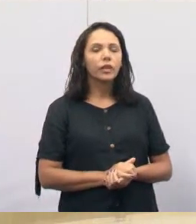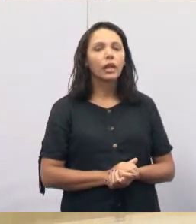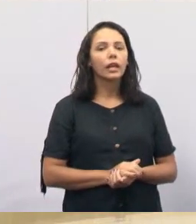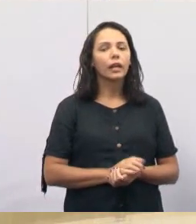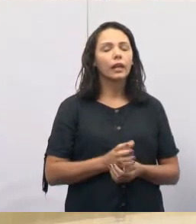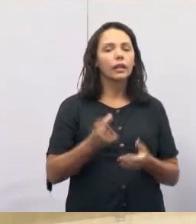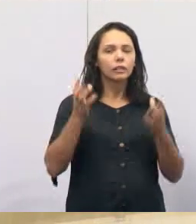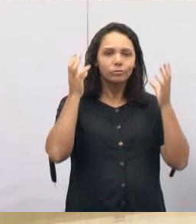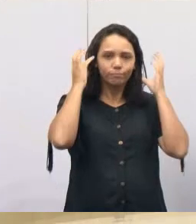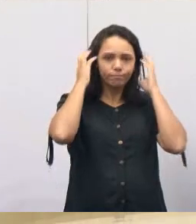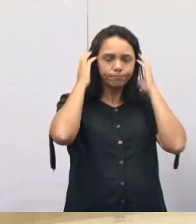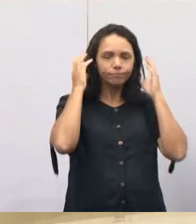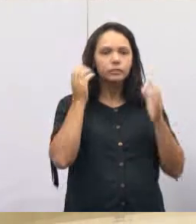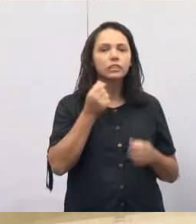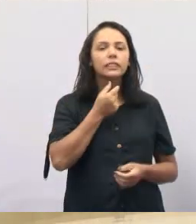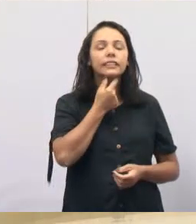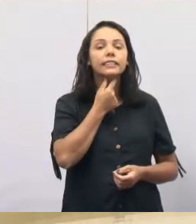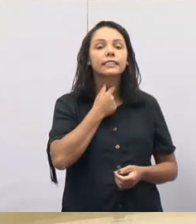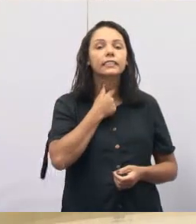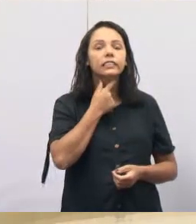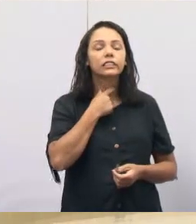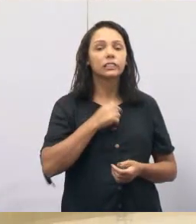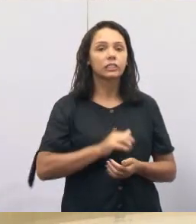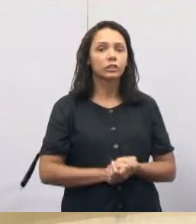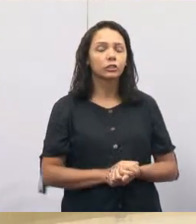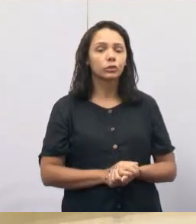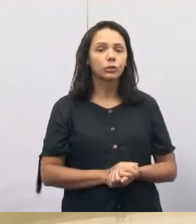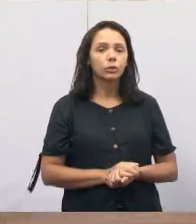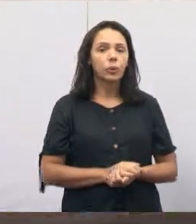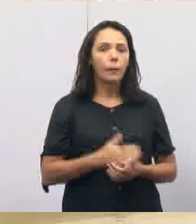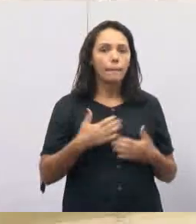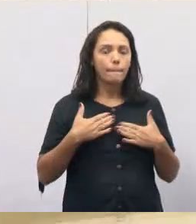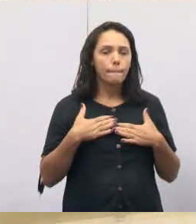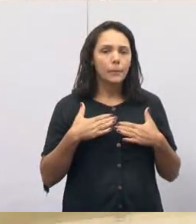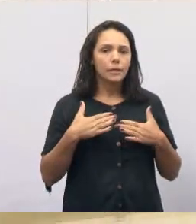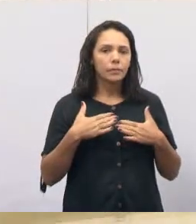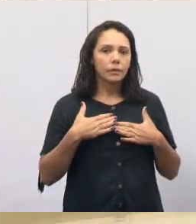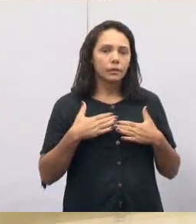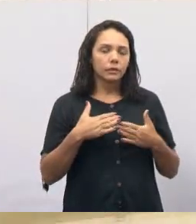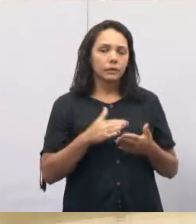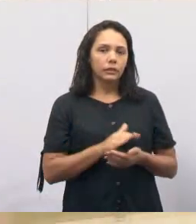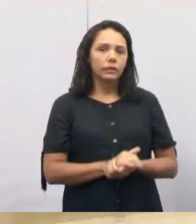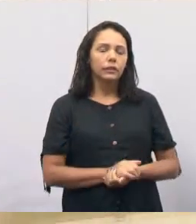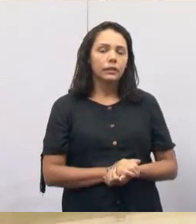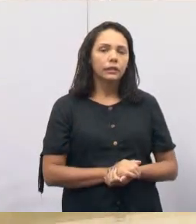otorrinolaringologia, pneumologia, radiocirurgia, radioterapia,